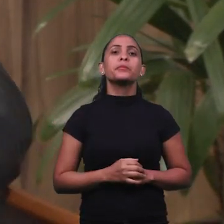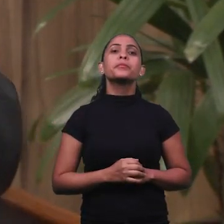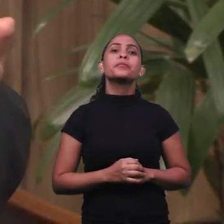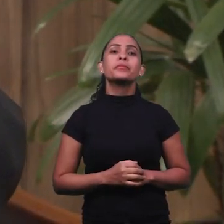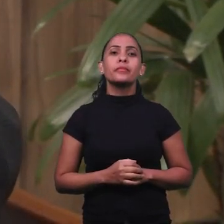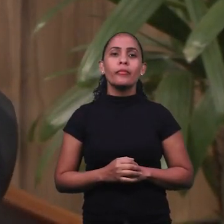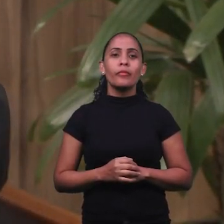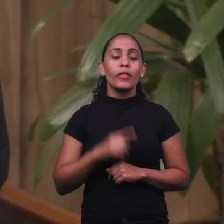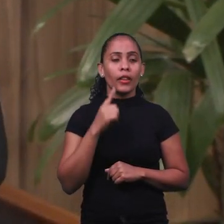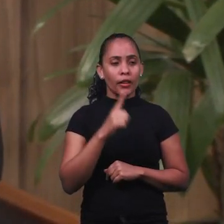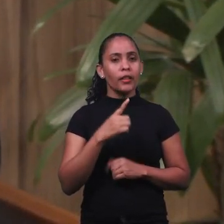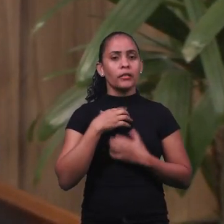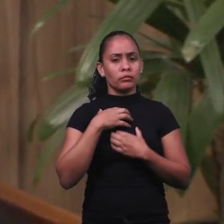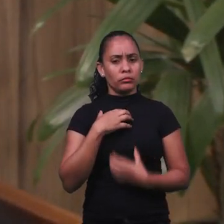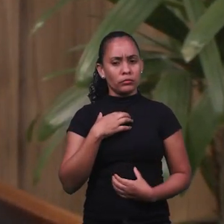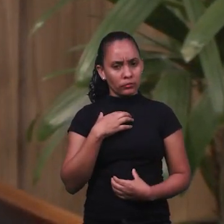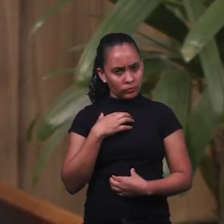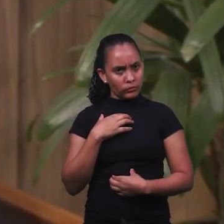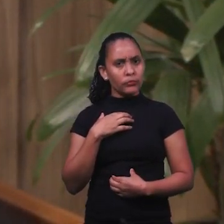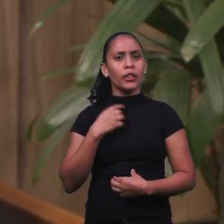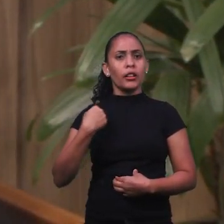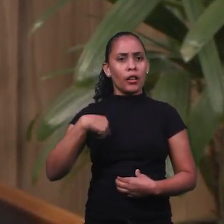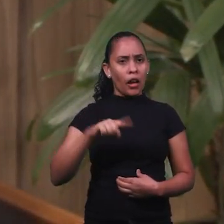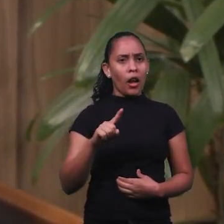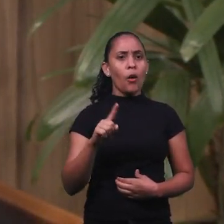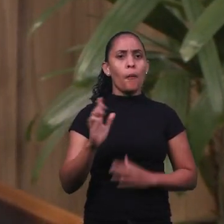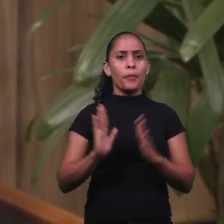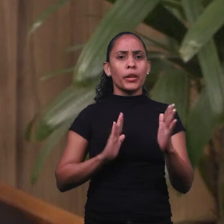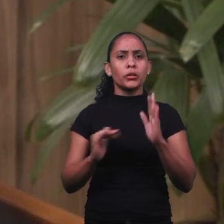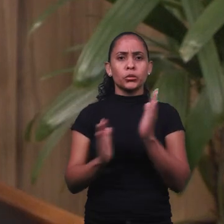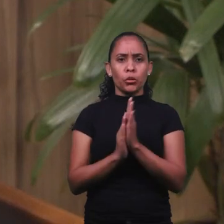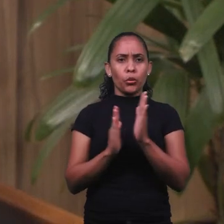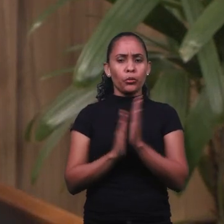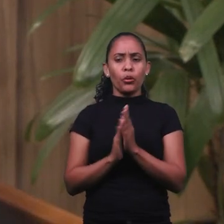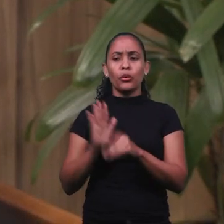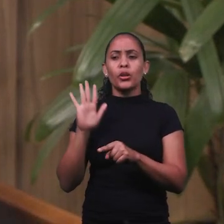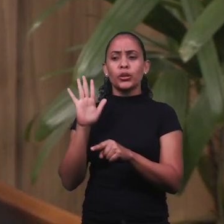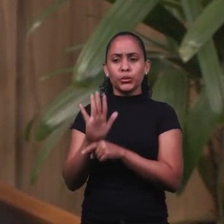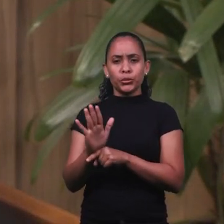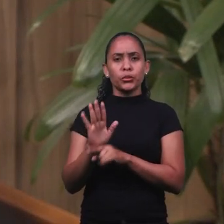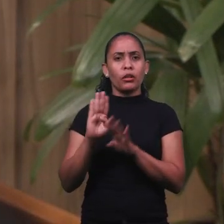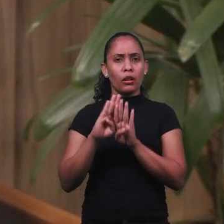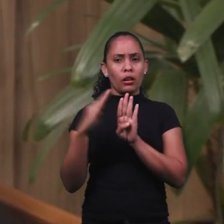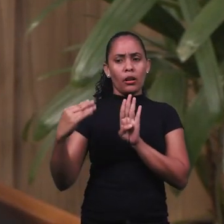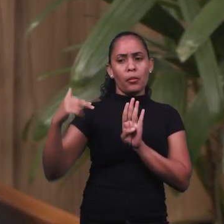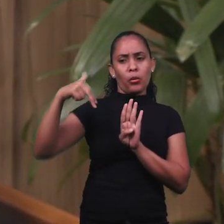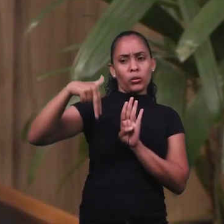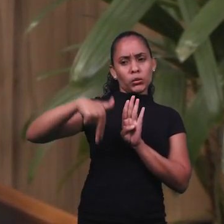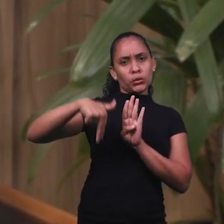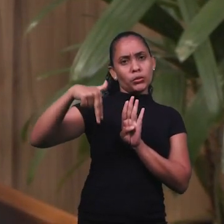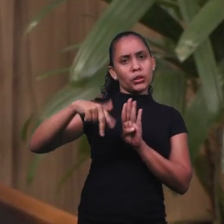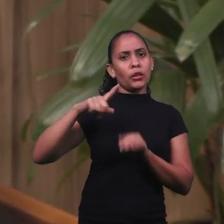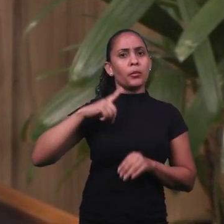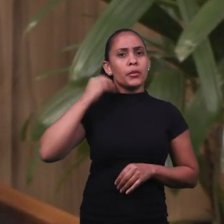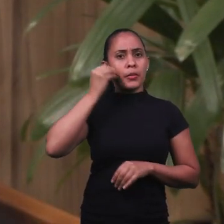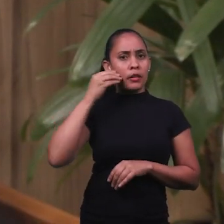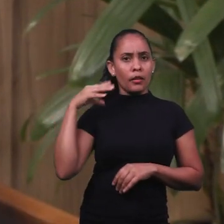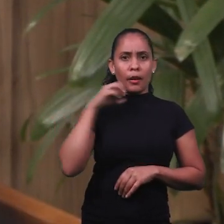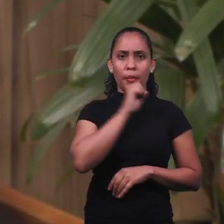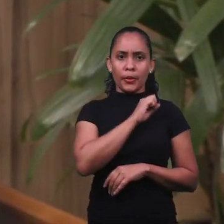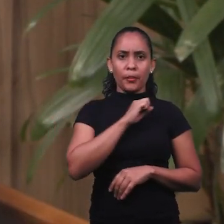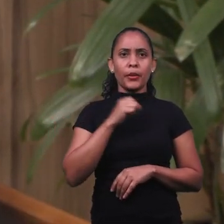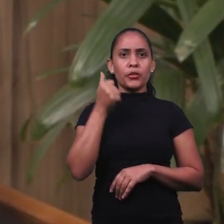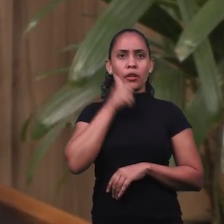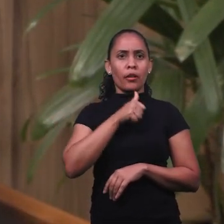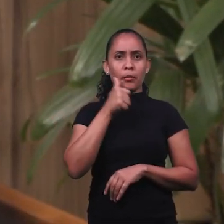ele dirige louvor, ele nos ajuda, ele fica na porta, ele ora. Nós tivemos uma experiência, rapidamente, esses dias, uma